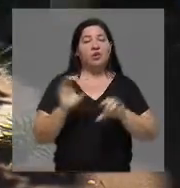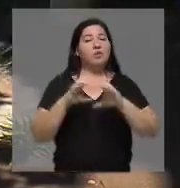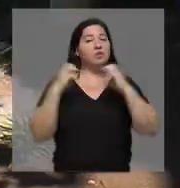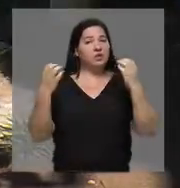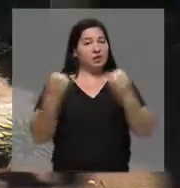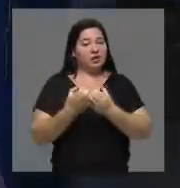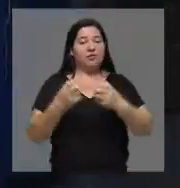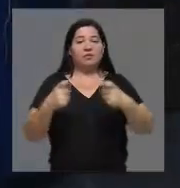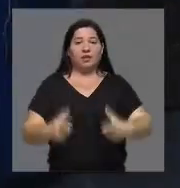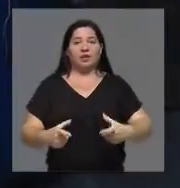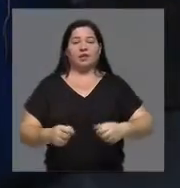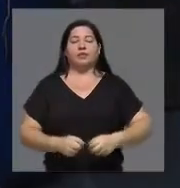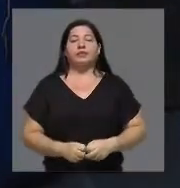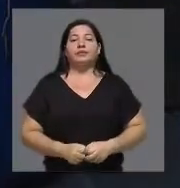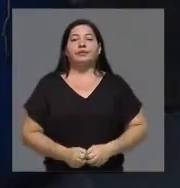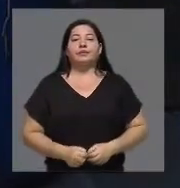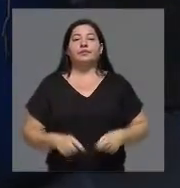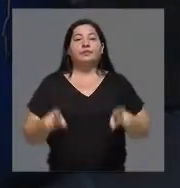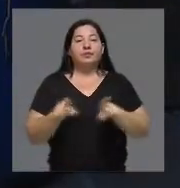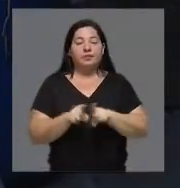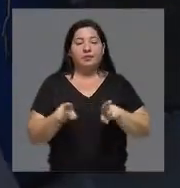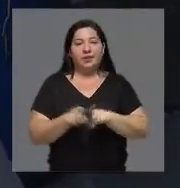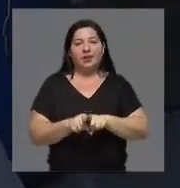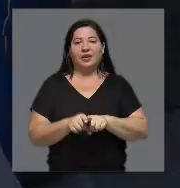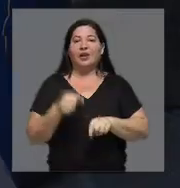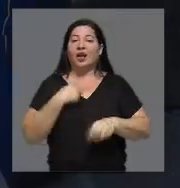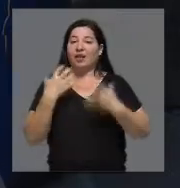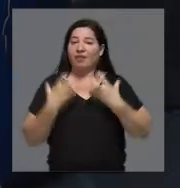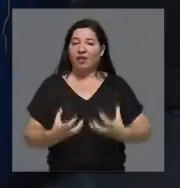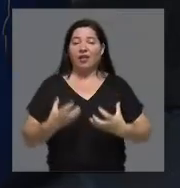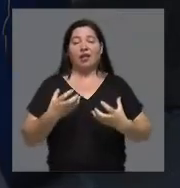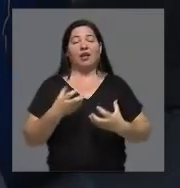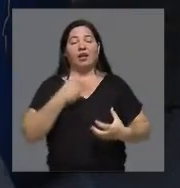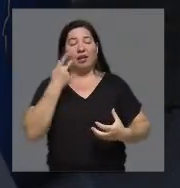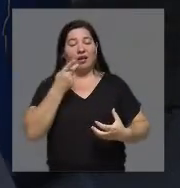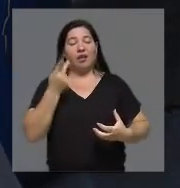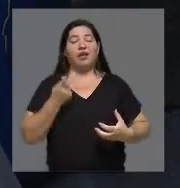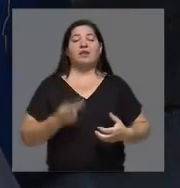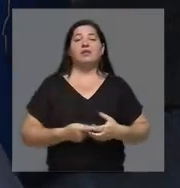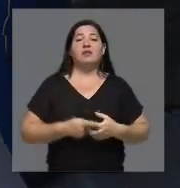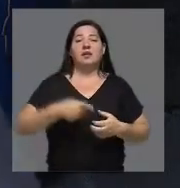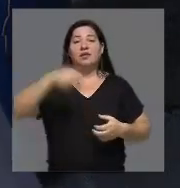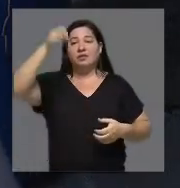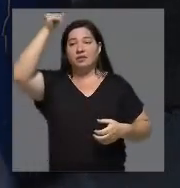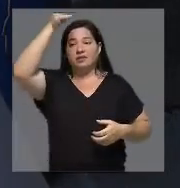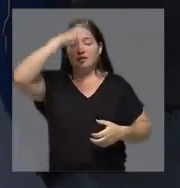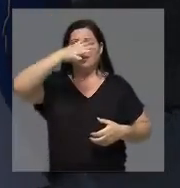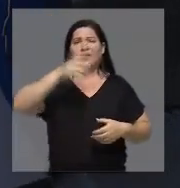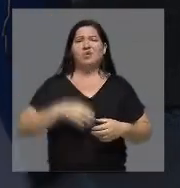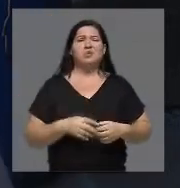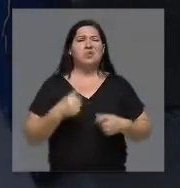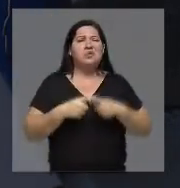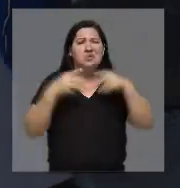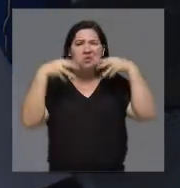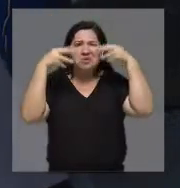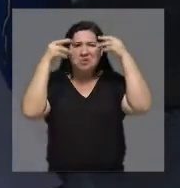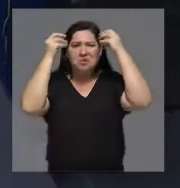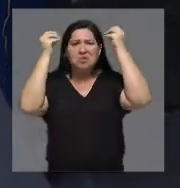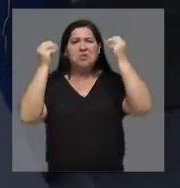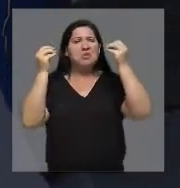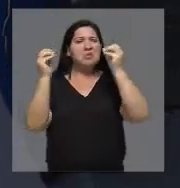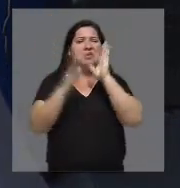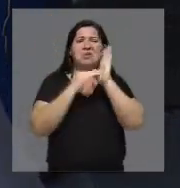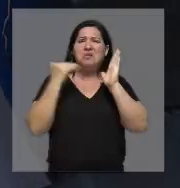comunidade, para o nosso bairro. Queria ressaltar a iluminação. A nossa iluminação do bairro é péssima, né? Dá em torno de 7 horas, né,